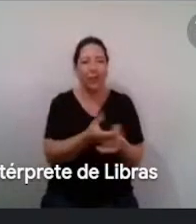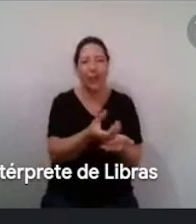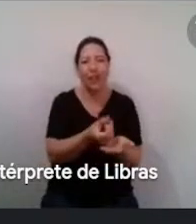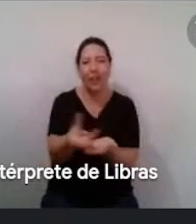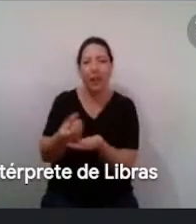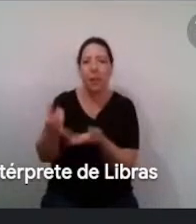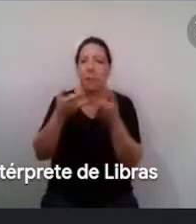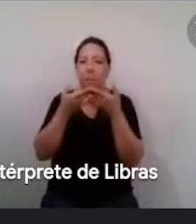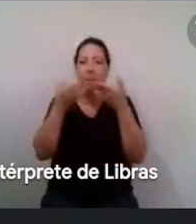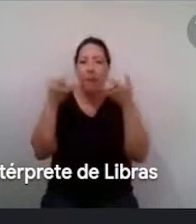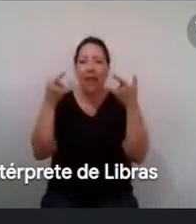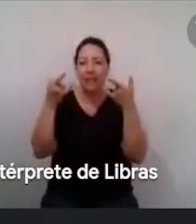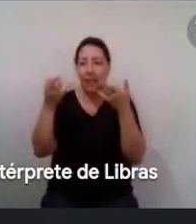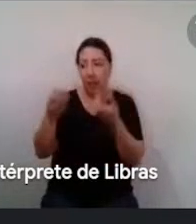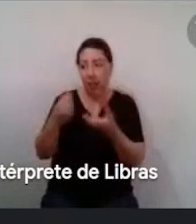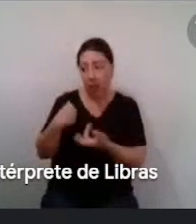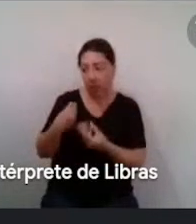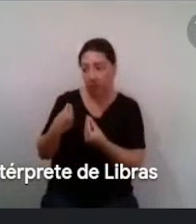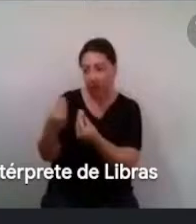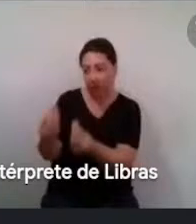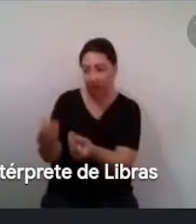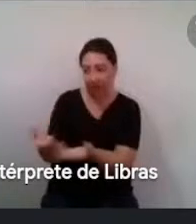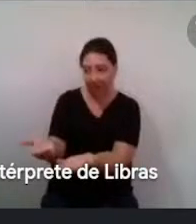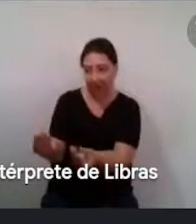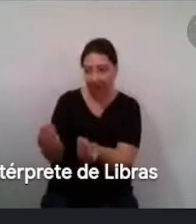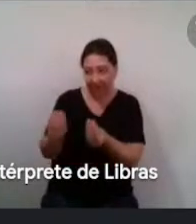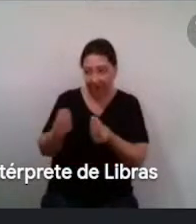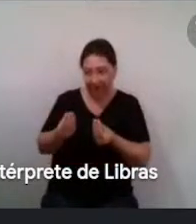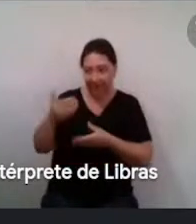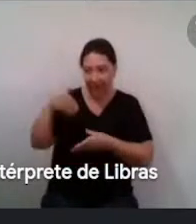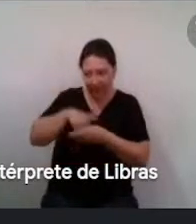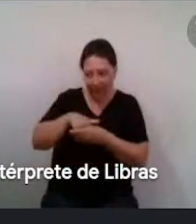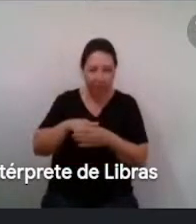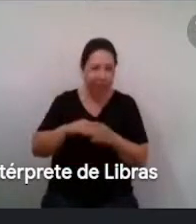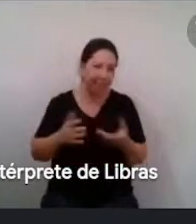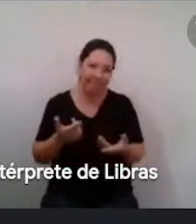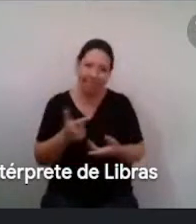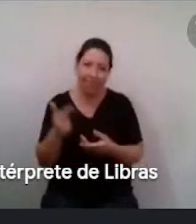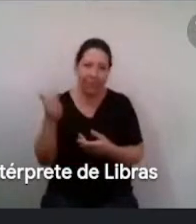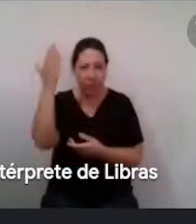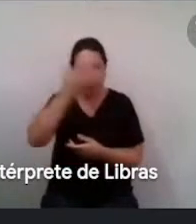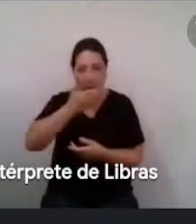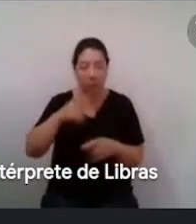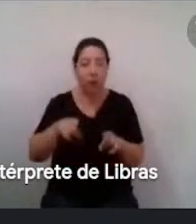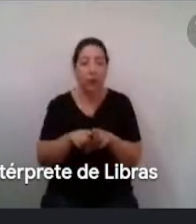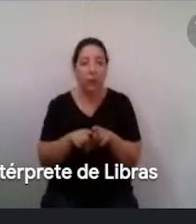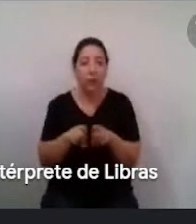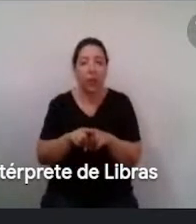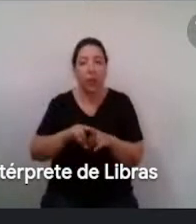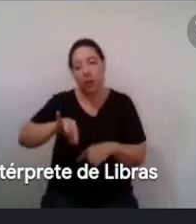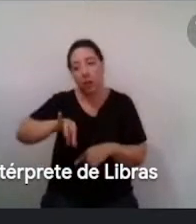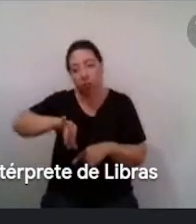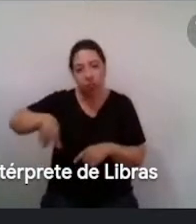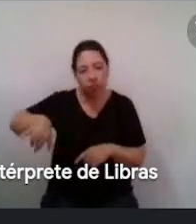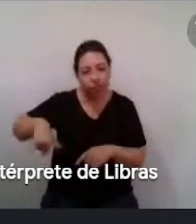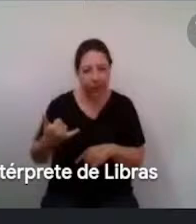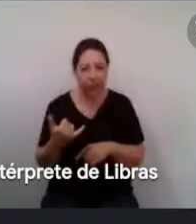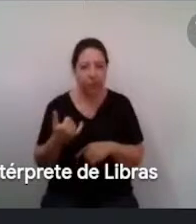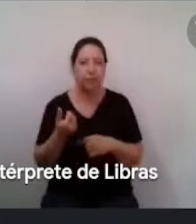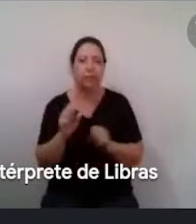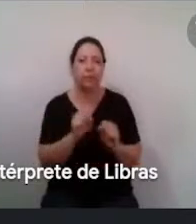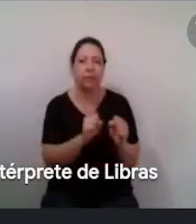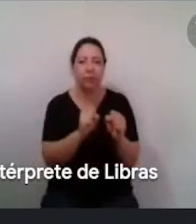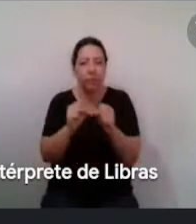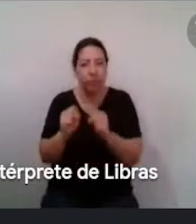em troca de votos. Também não houve comprovação cabal do suposto abuso do poder econômico capaz